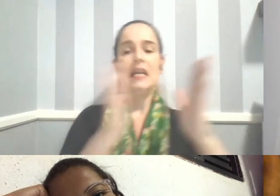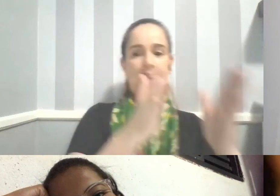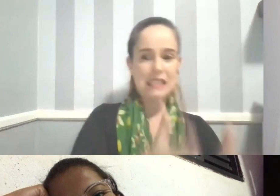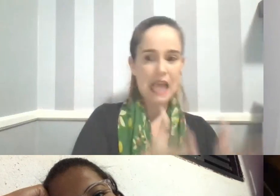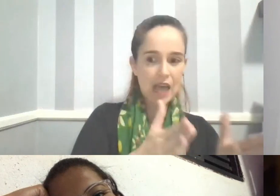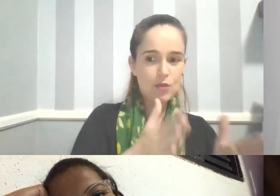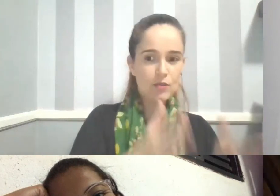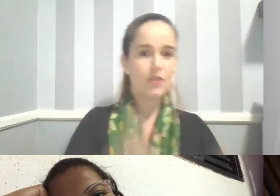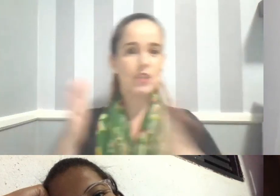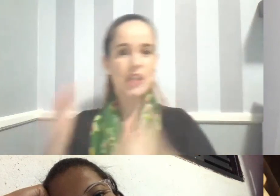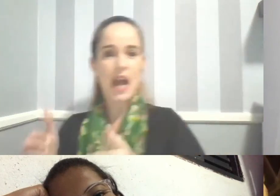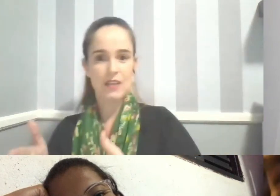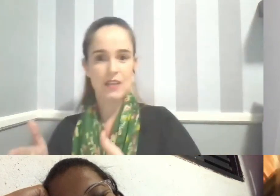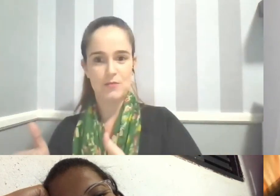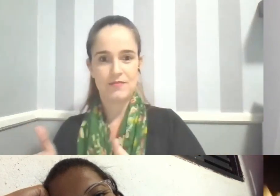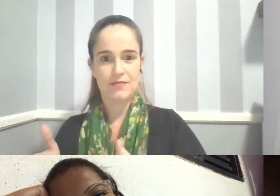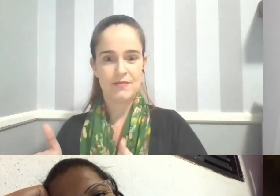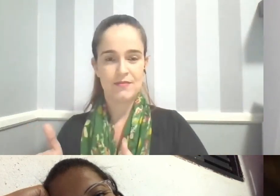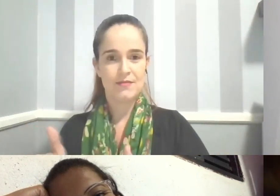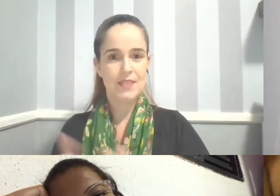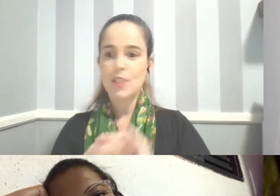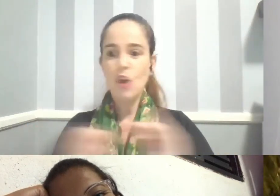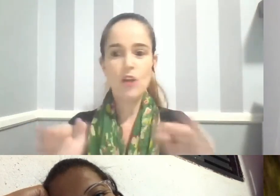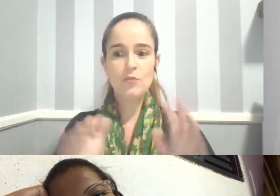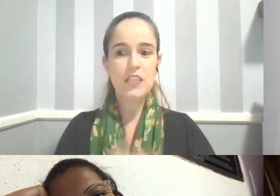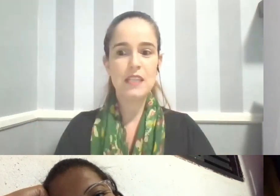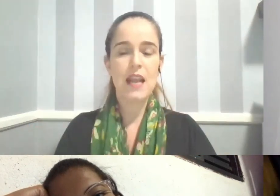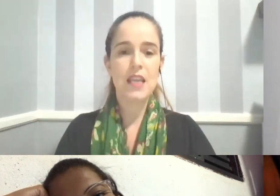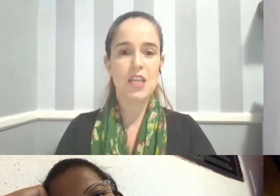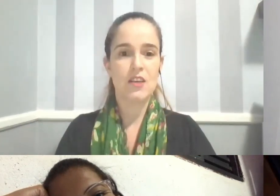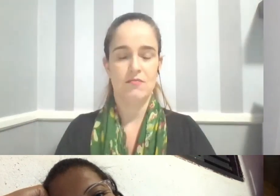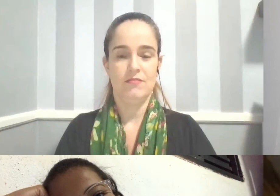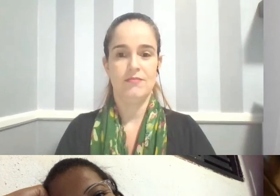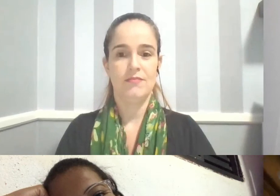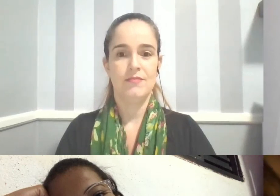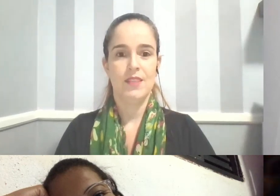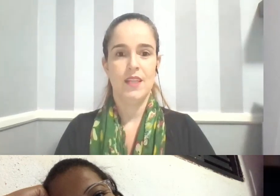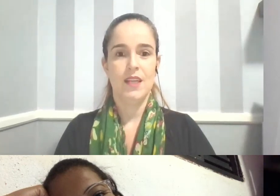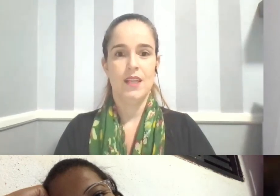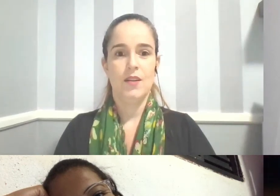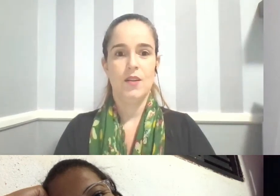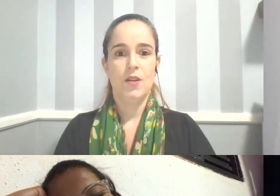diz, tá certo ou tá errado? Todo mundo ia zerar a questão.